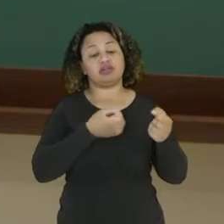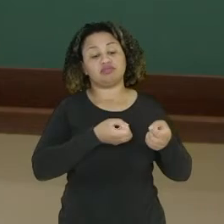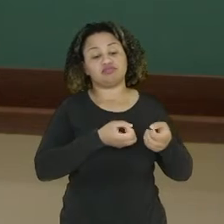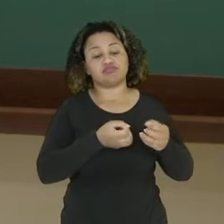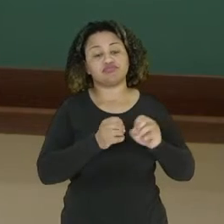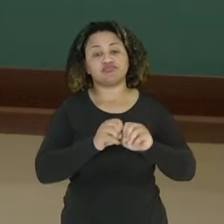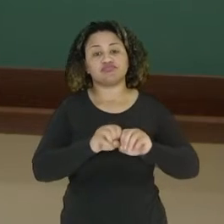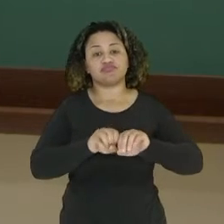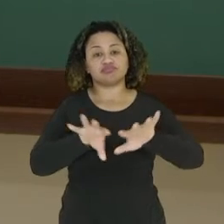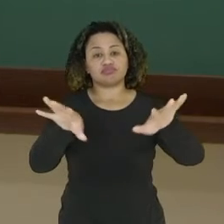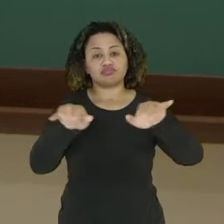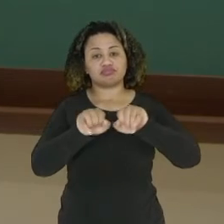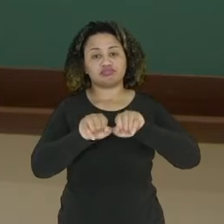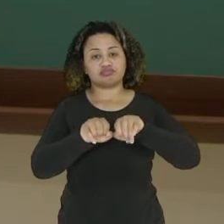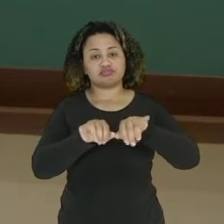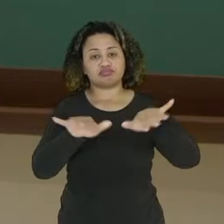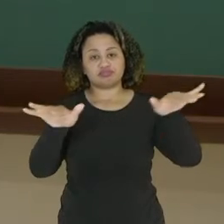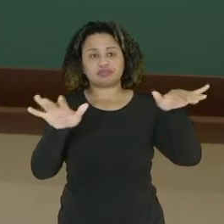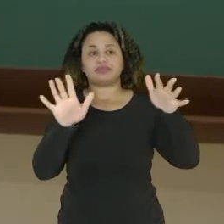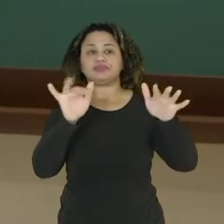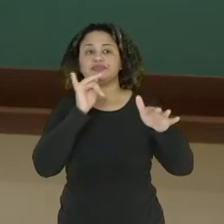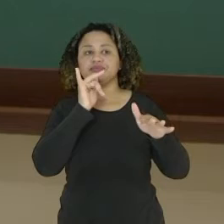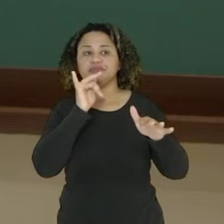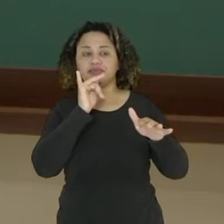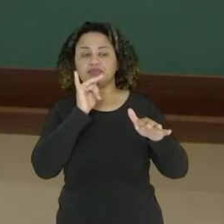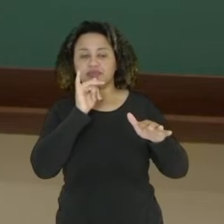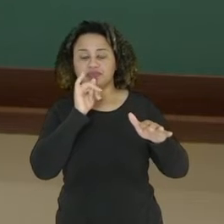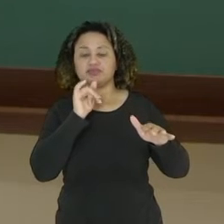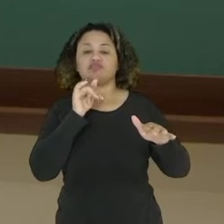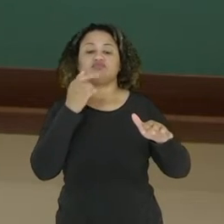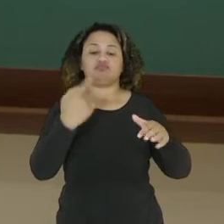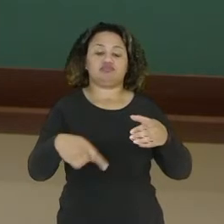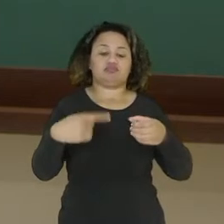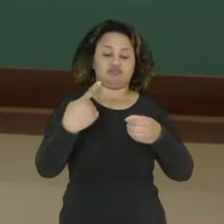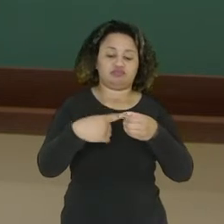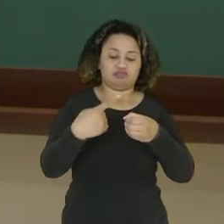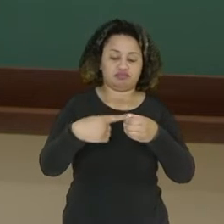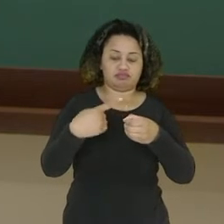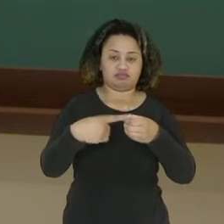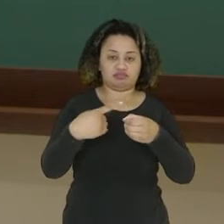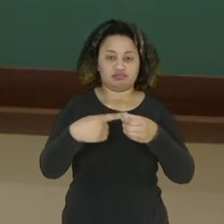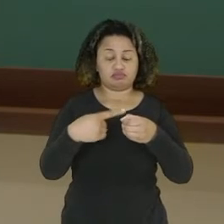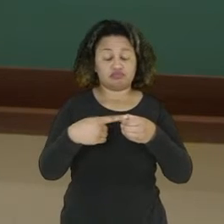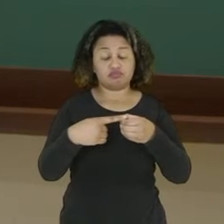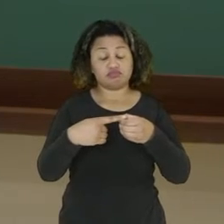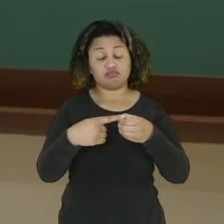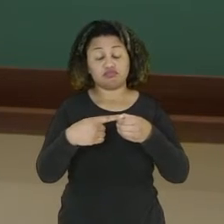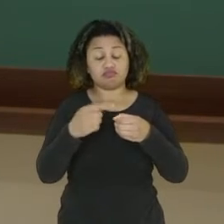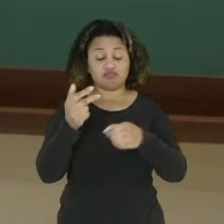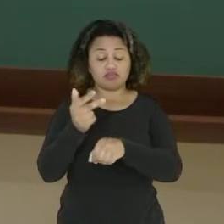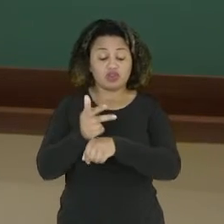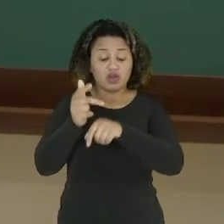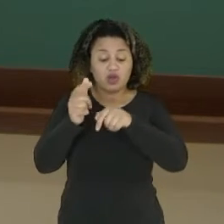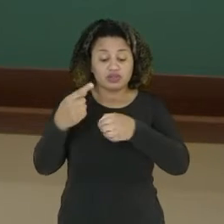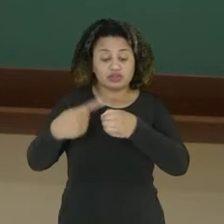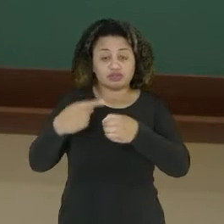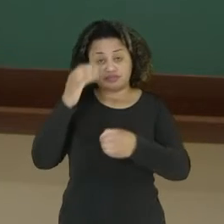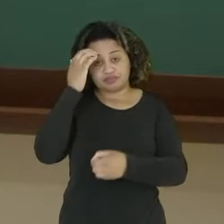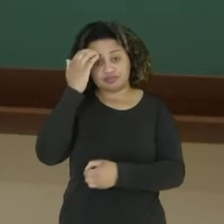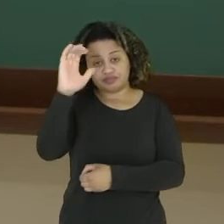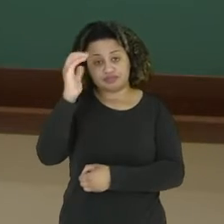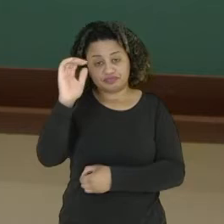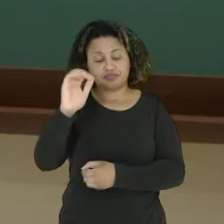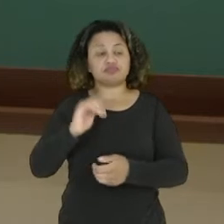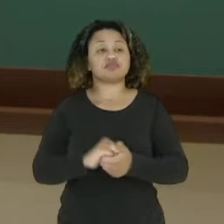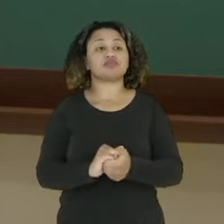Então, assim, você pega aí, vamos pegar aqui na nossa cidade, na nossa capital, né? Essa aula está sendo gravada aqui em Curitiba. Então, nós